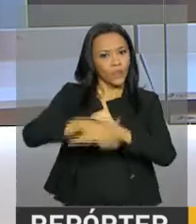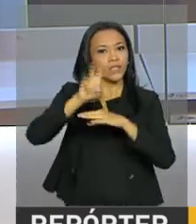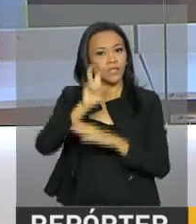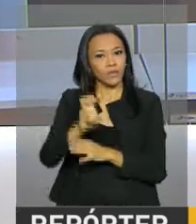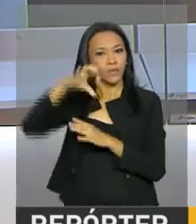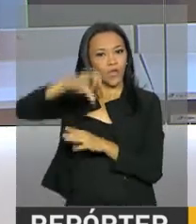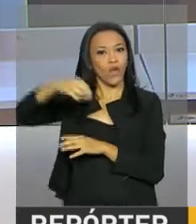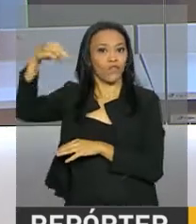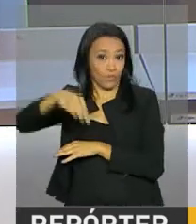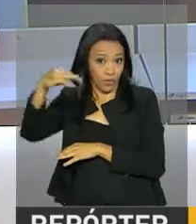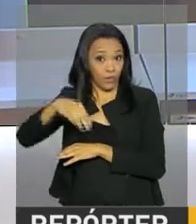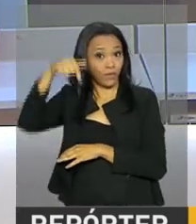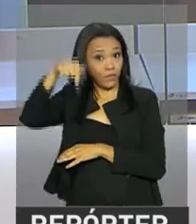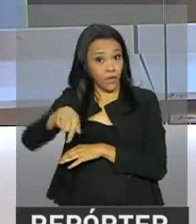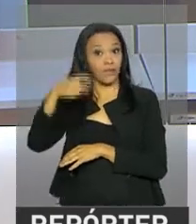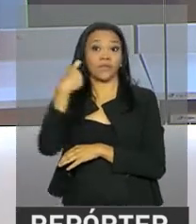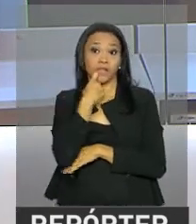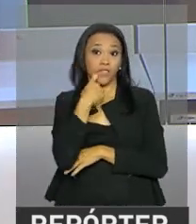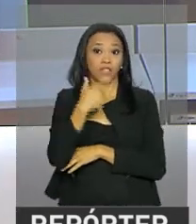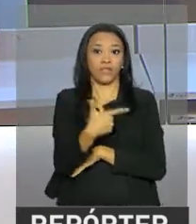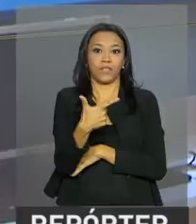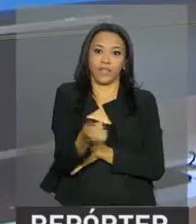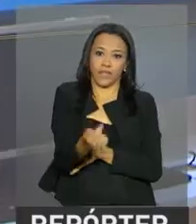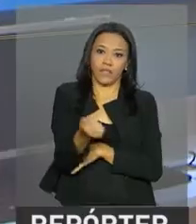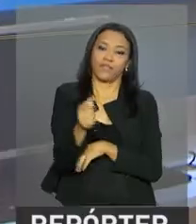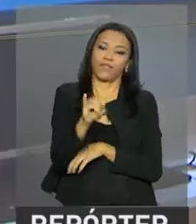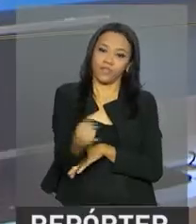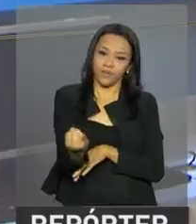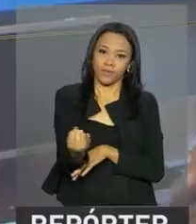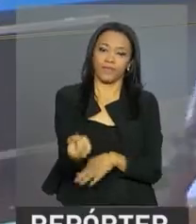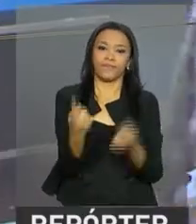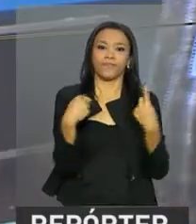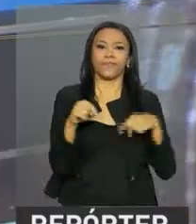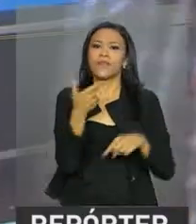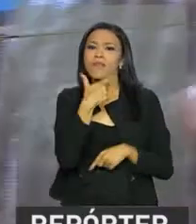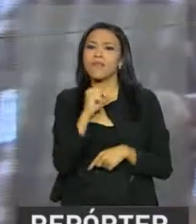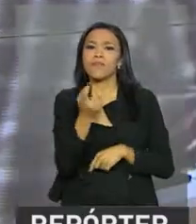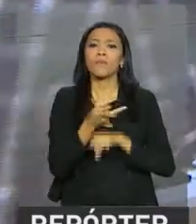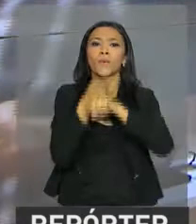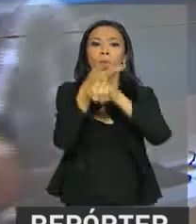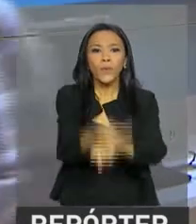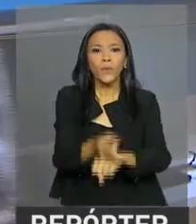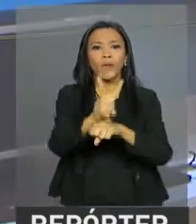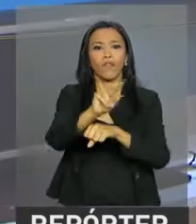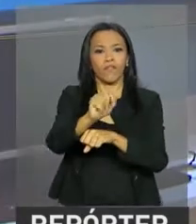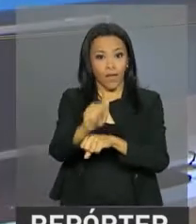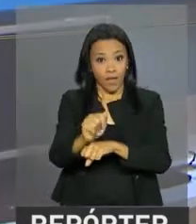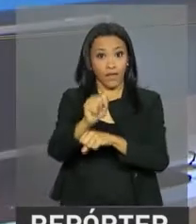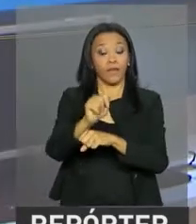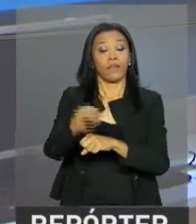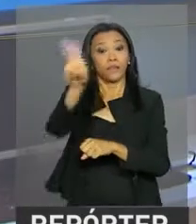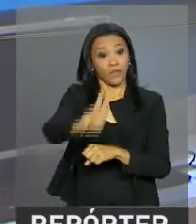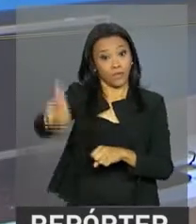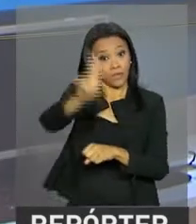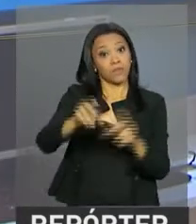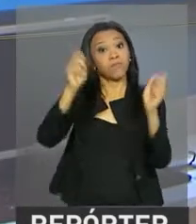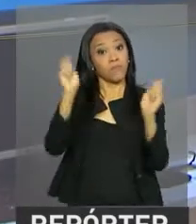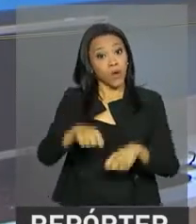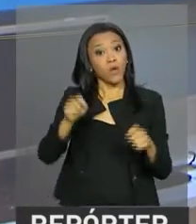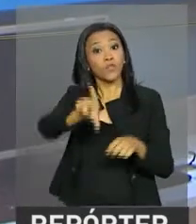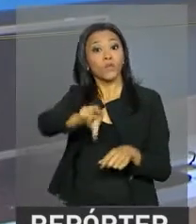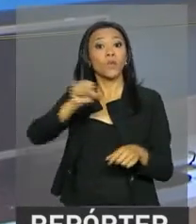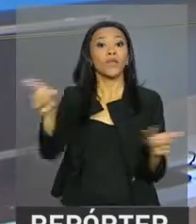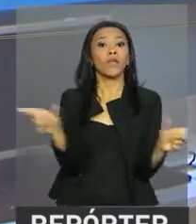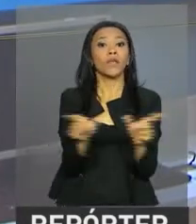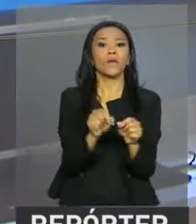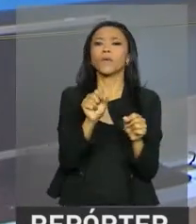desta sexta-feira 27 de janeiro e quem está atrás de uma vaga no ensino superior pode optar também pelo programa universidade